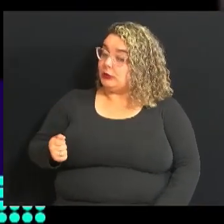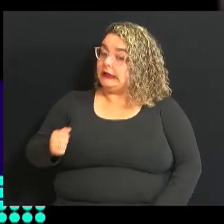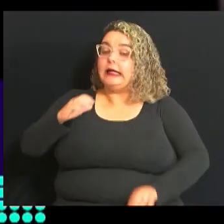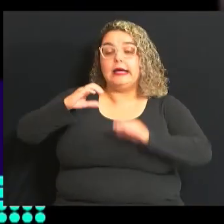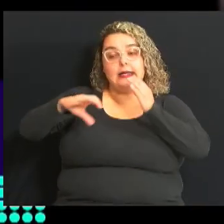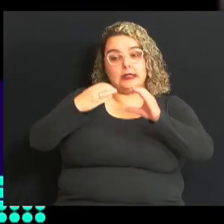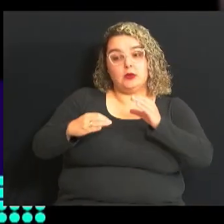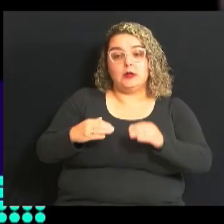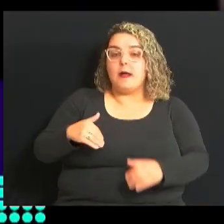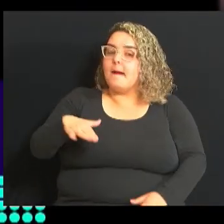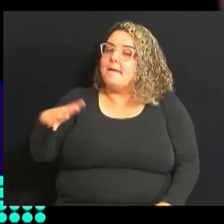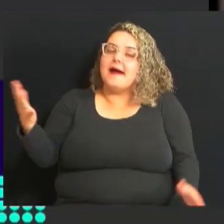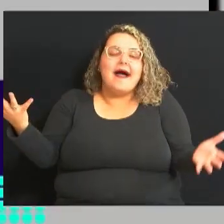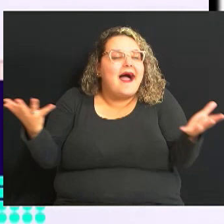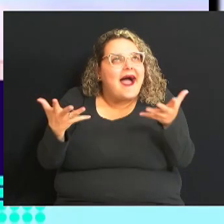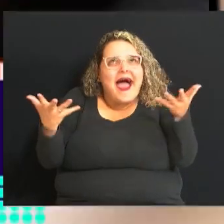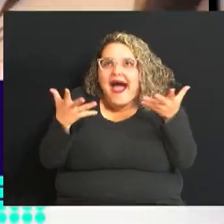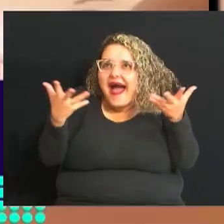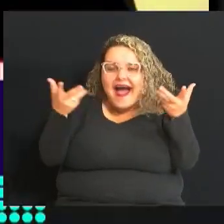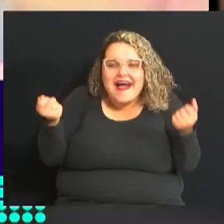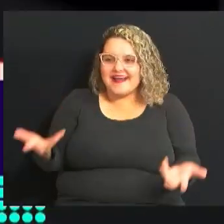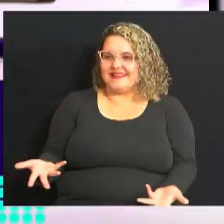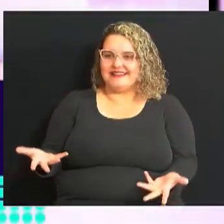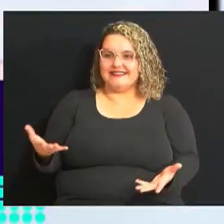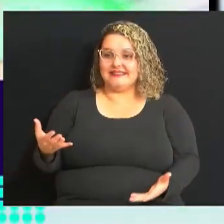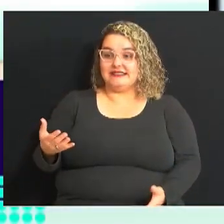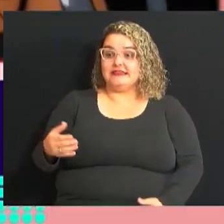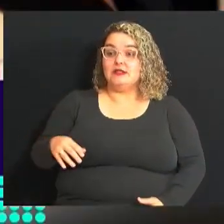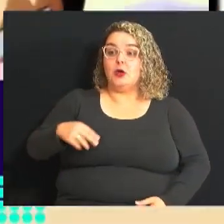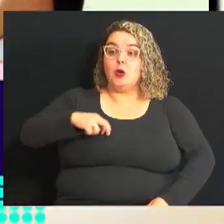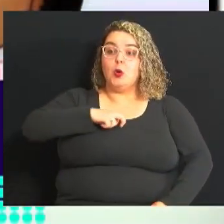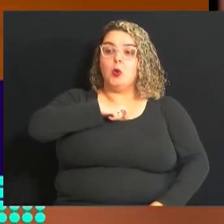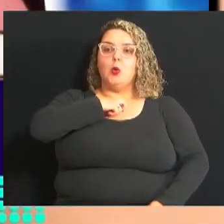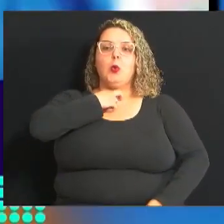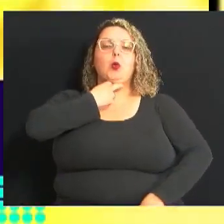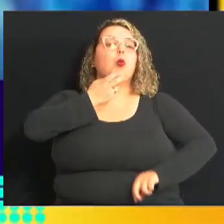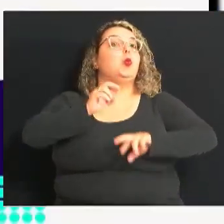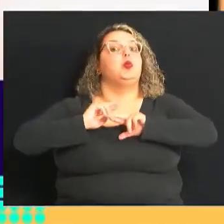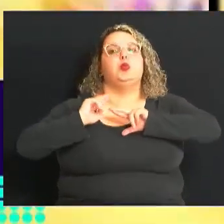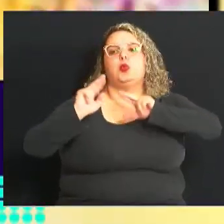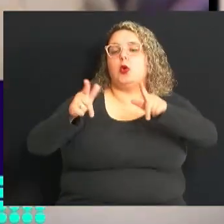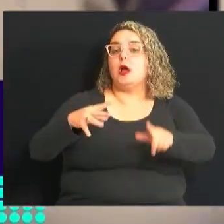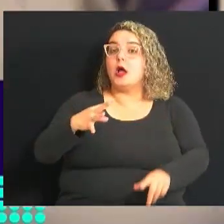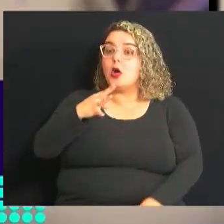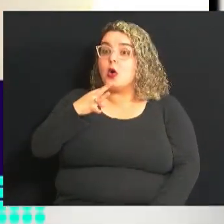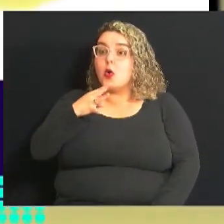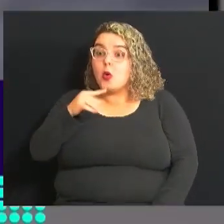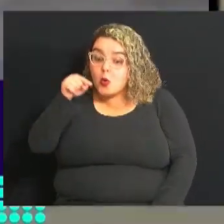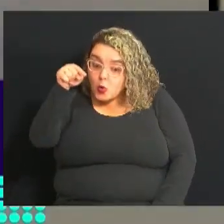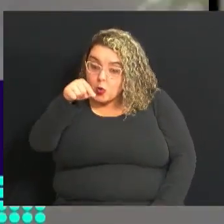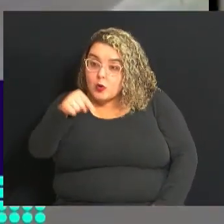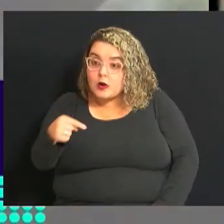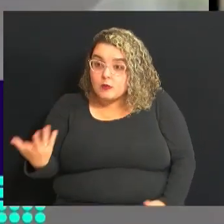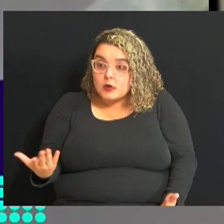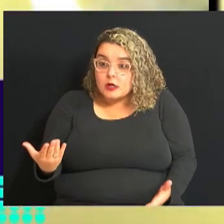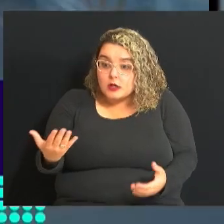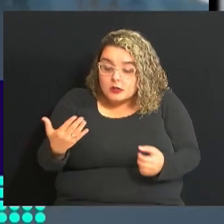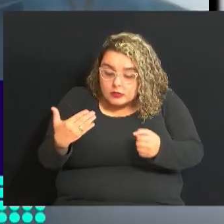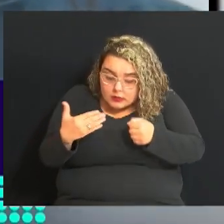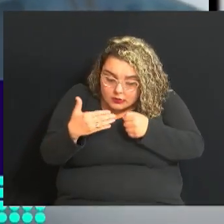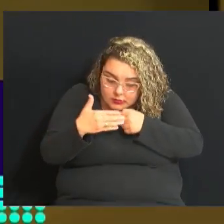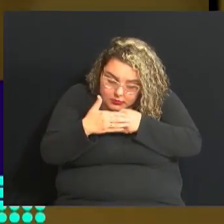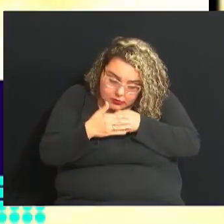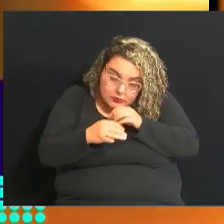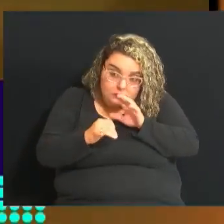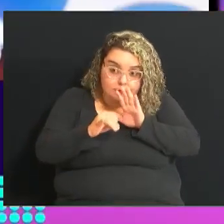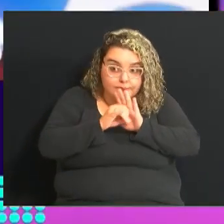planeta, cuja voz foi descrita como de outro mundo. Ela é conhecida por esconder sua própria identidade ao